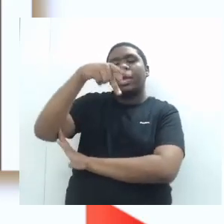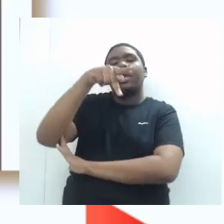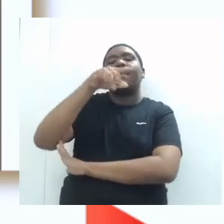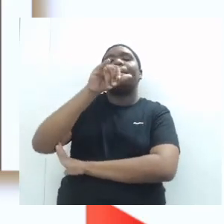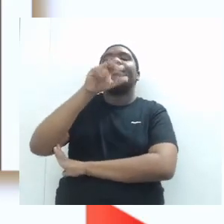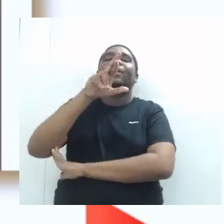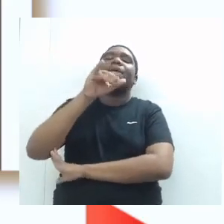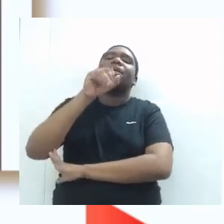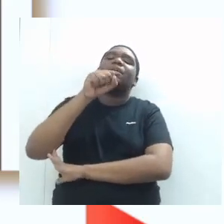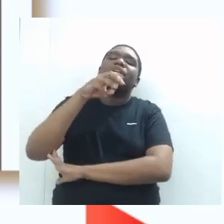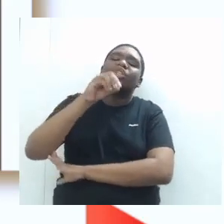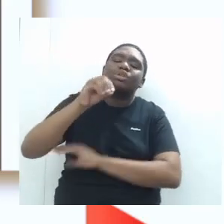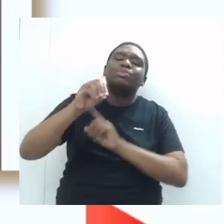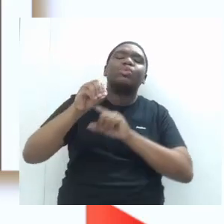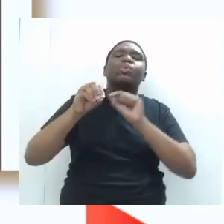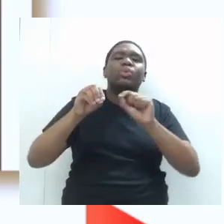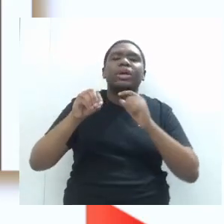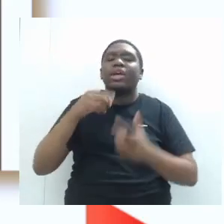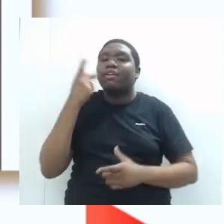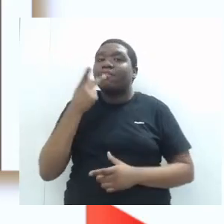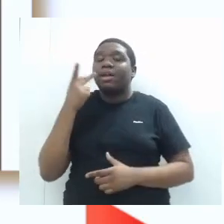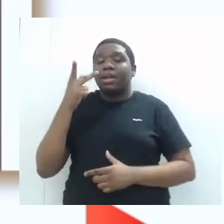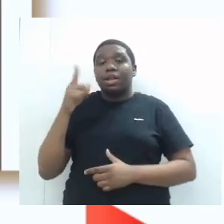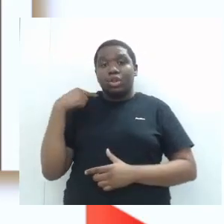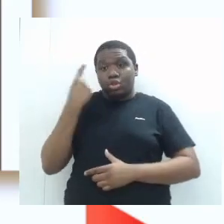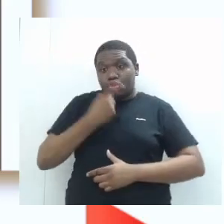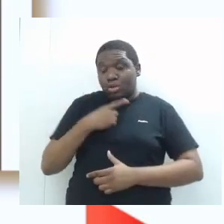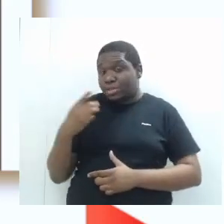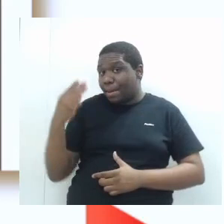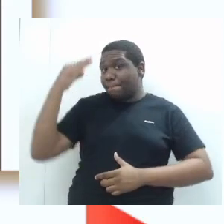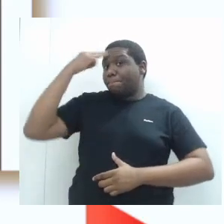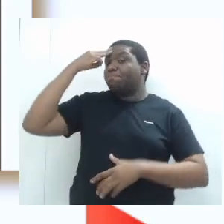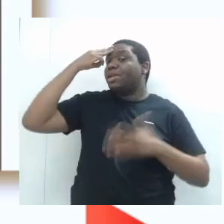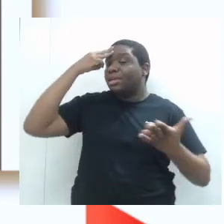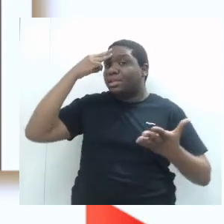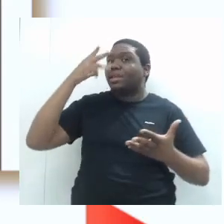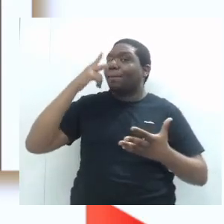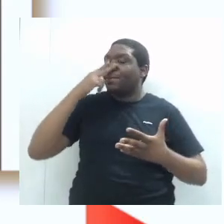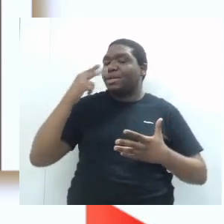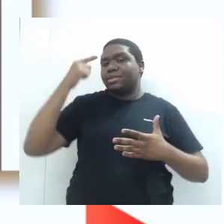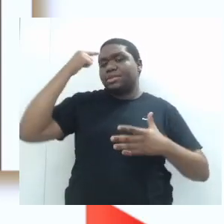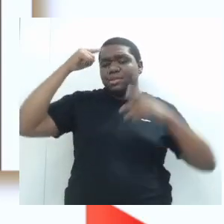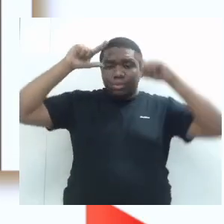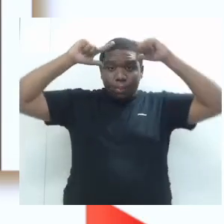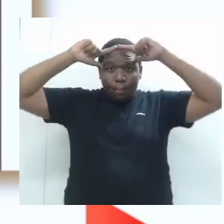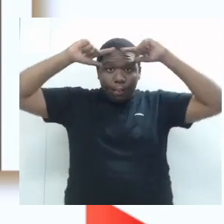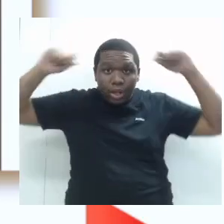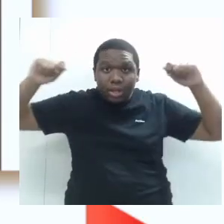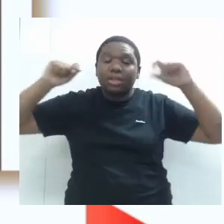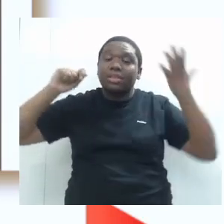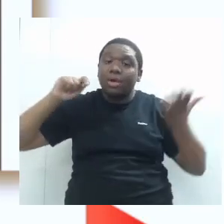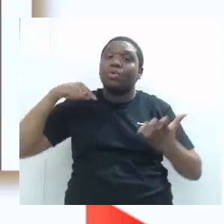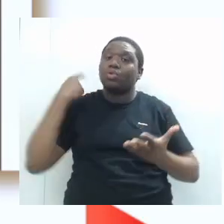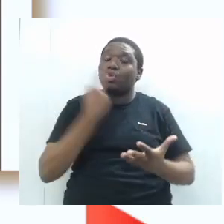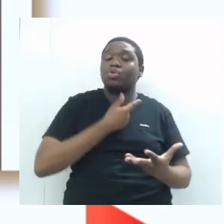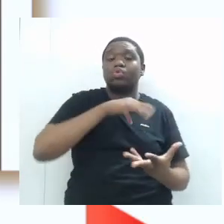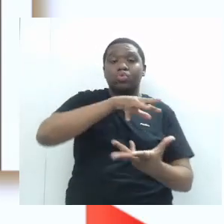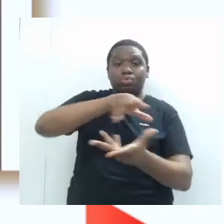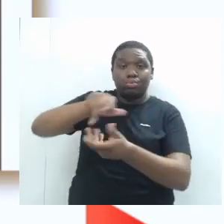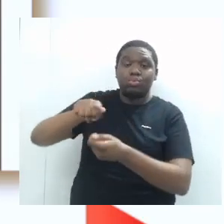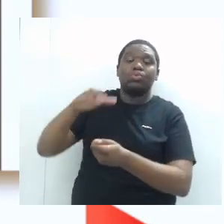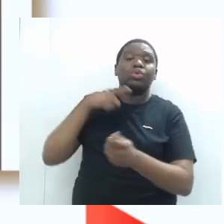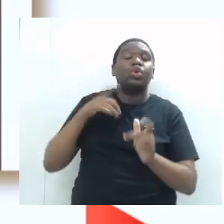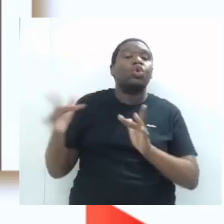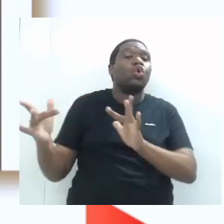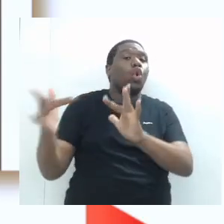crença de que a nossa mente nasce vazia e somente no contato com o mundo, por